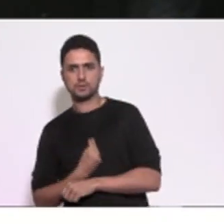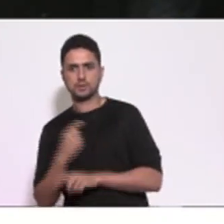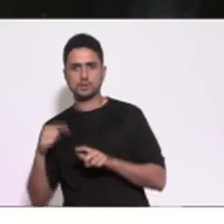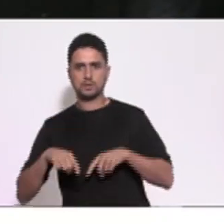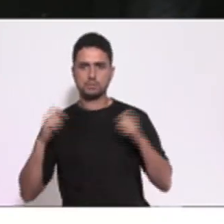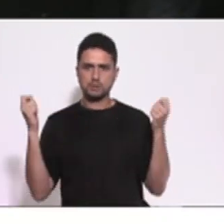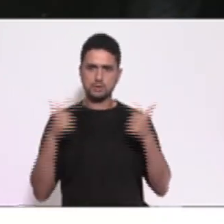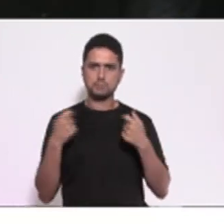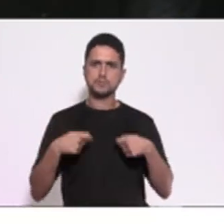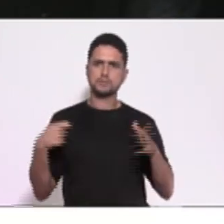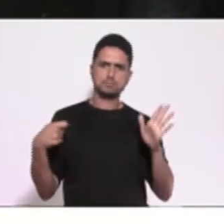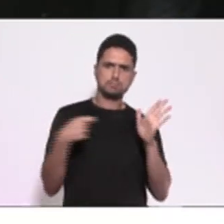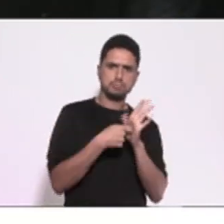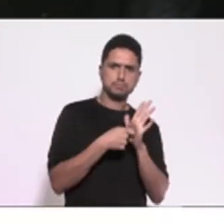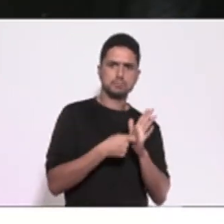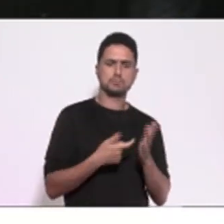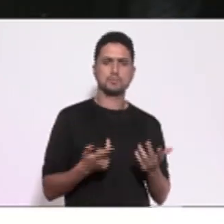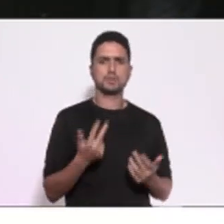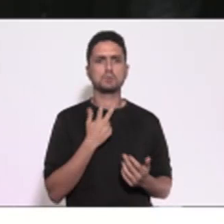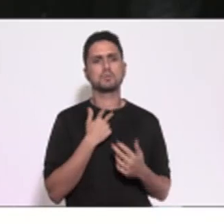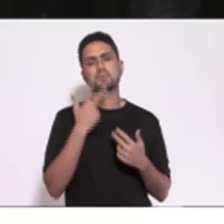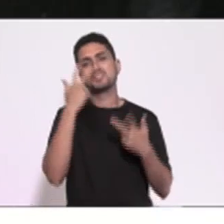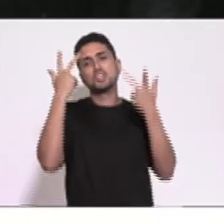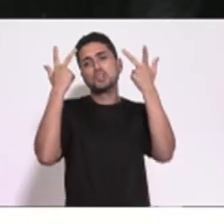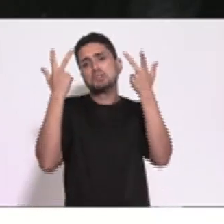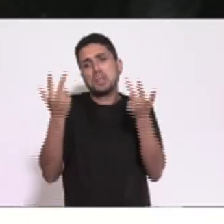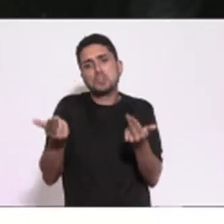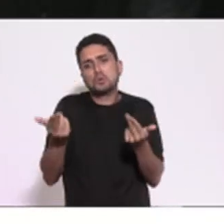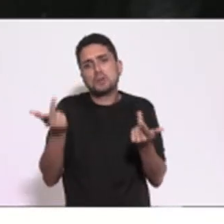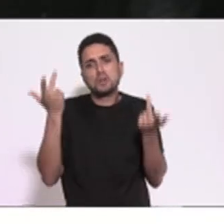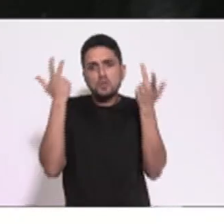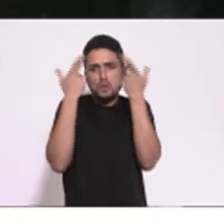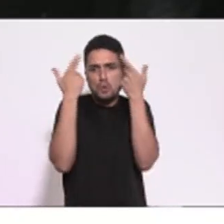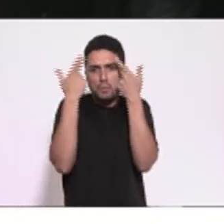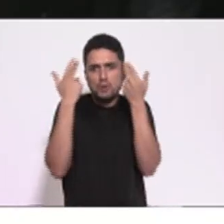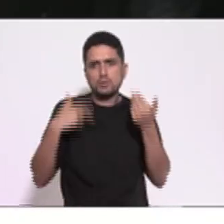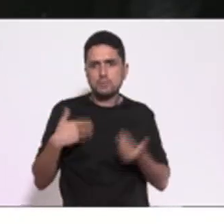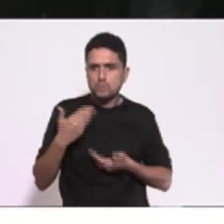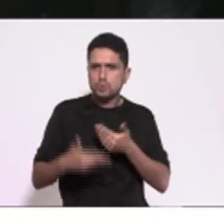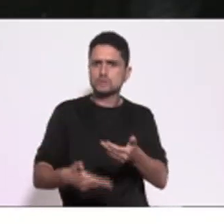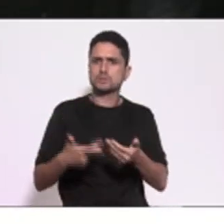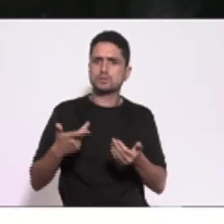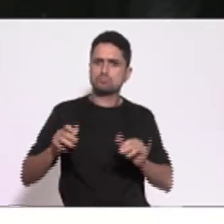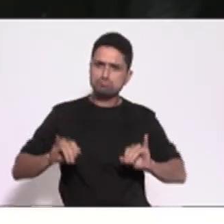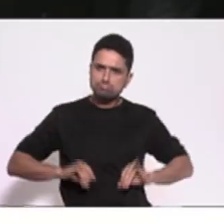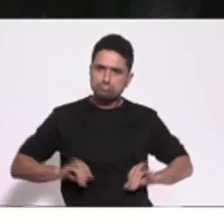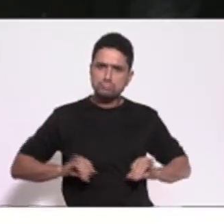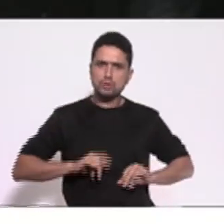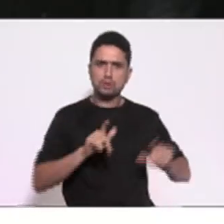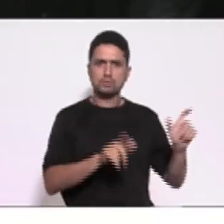para denunciar e não naturalizar esse processo que tanto agride a